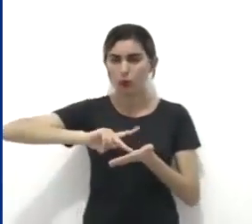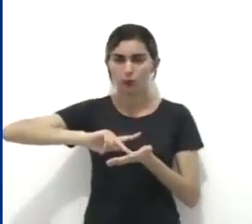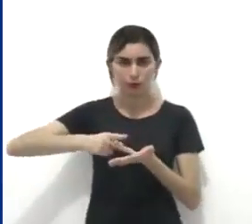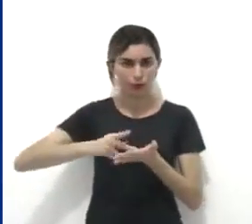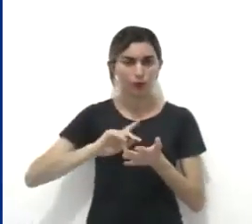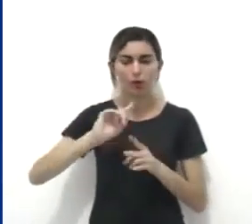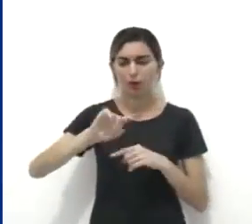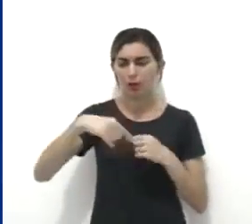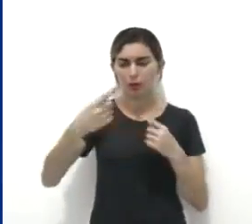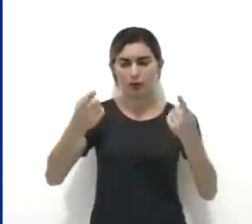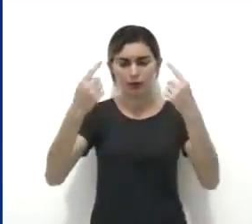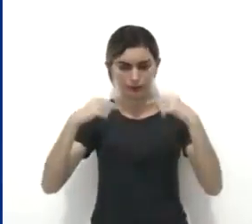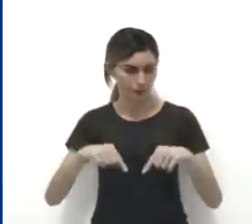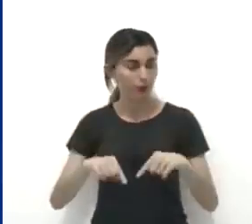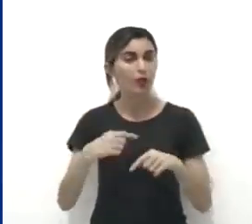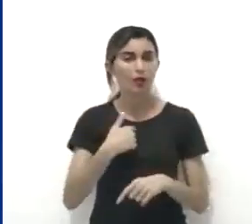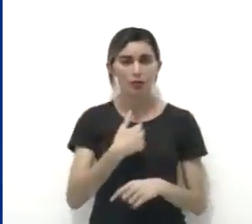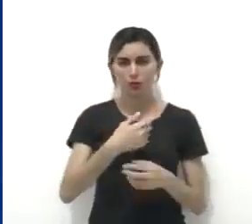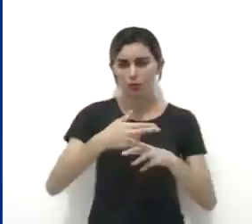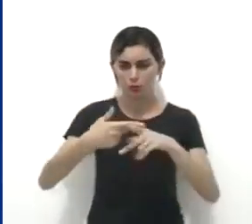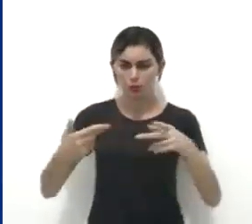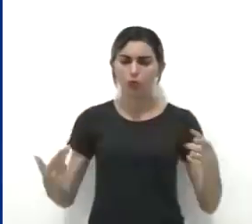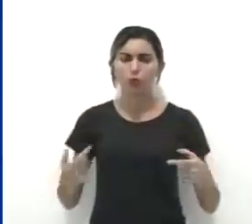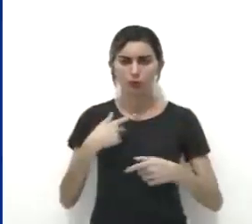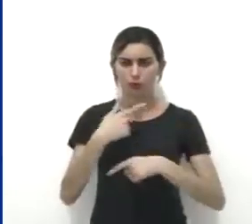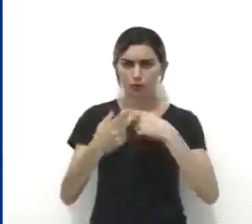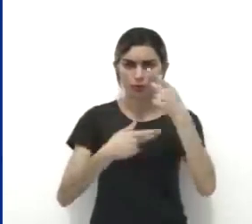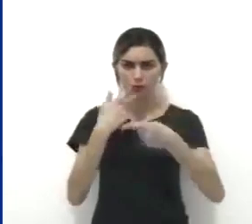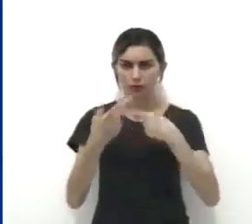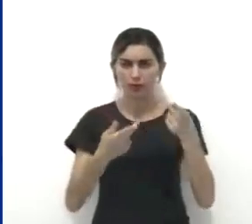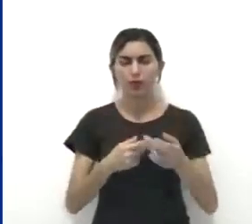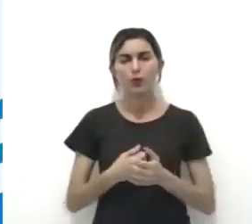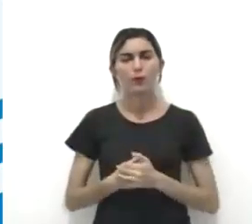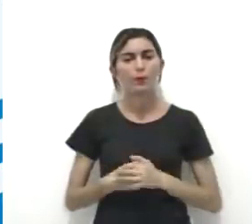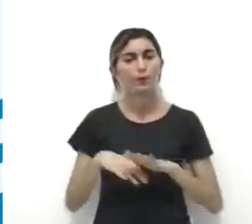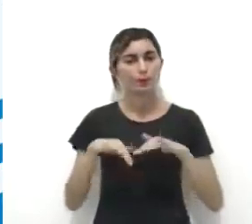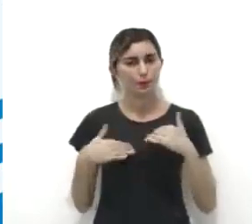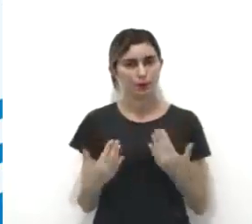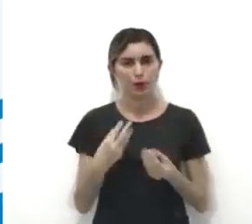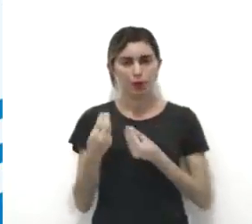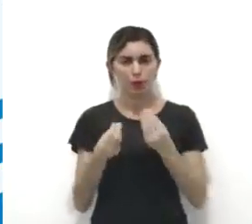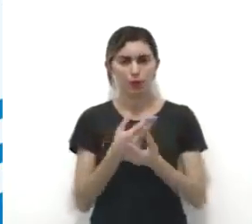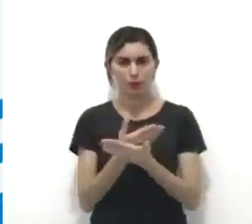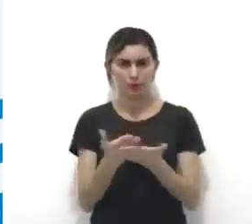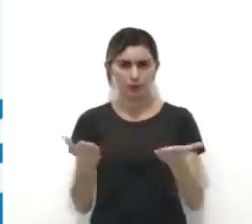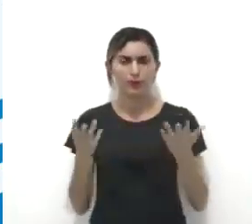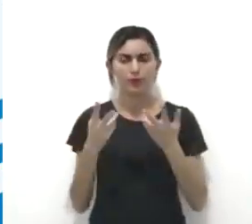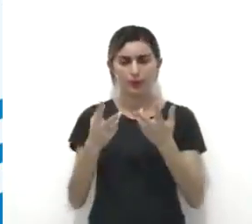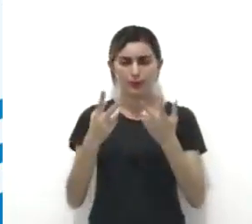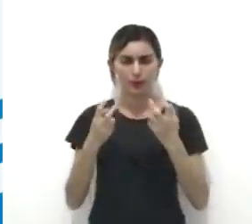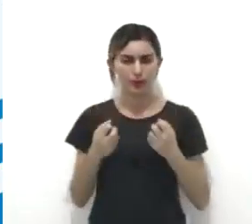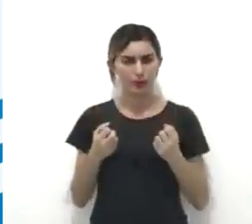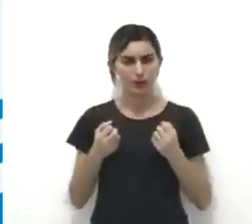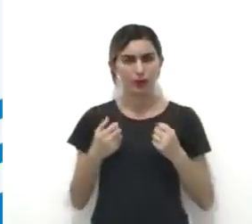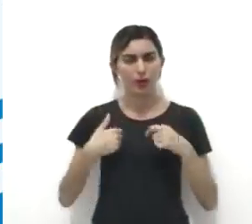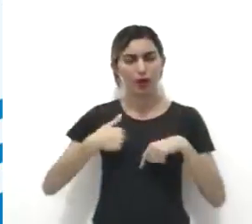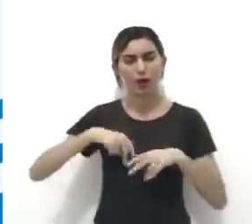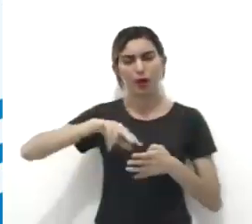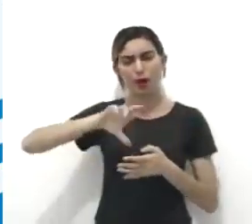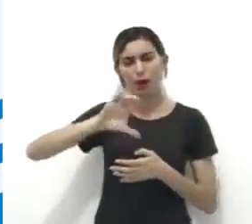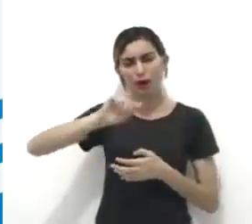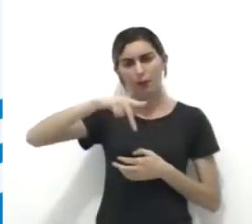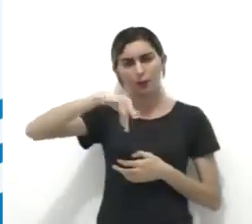praticando a capoeira, e logo abaixo esses instrumentos que a gente falou. Então, como vocês podem perceber,